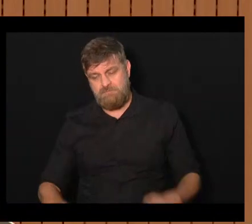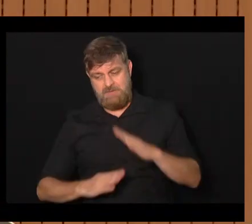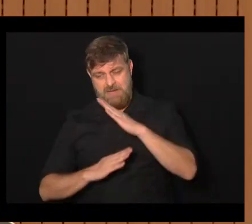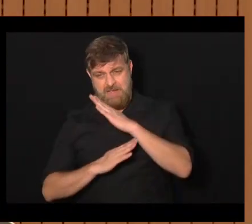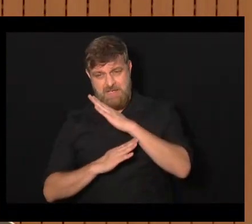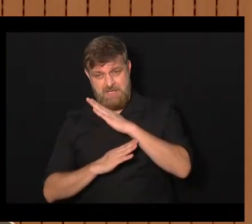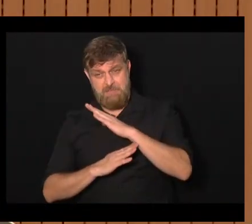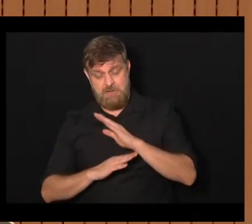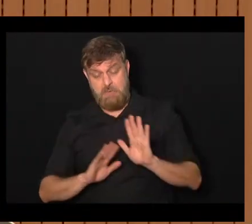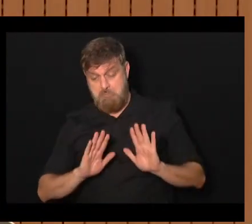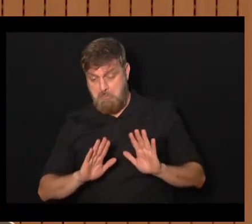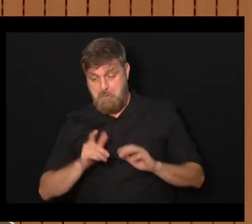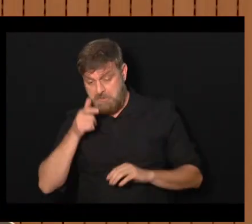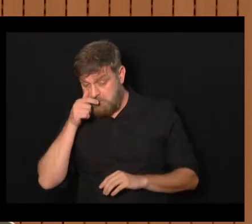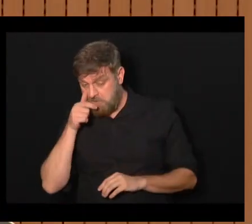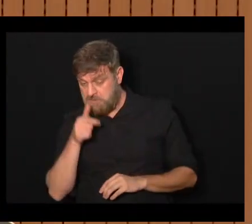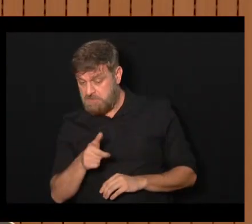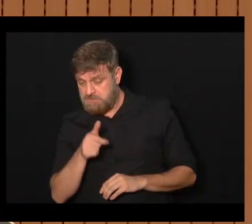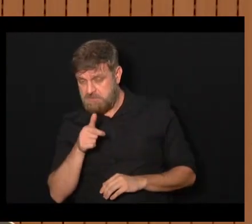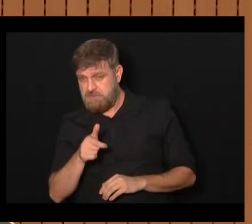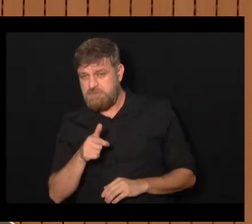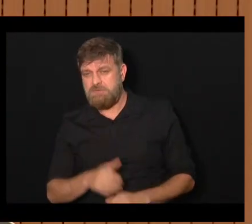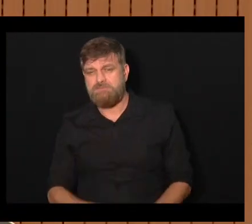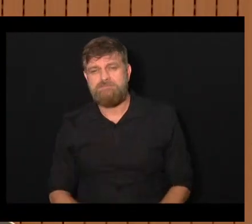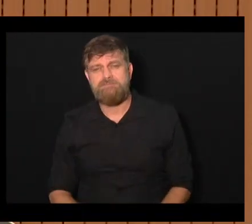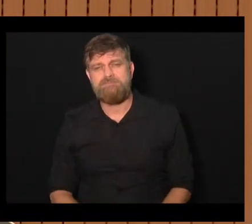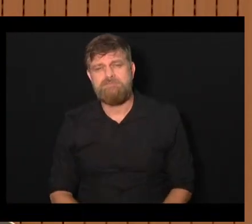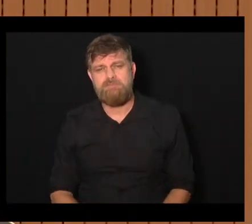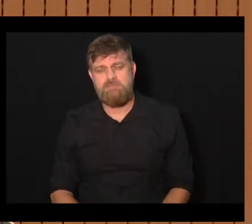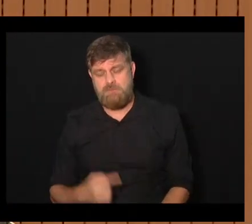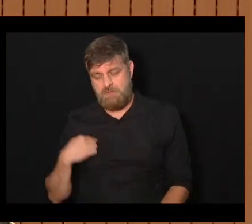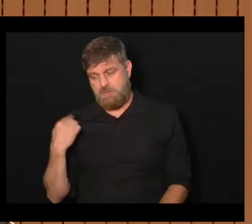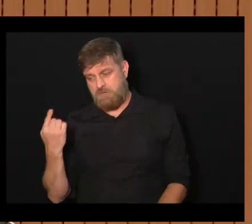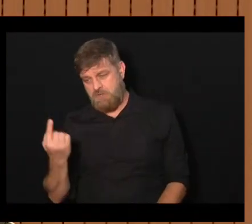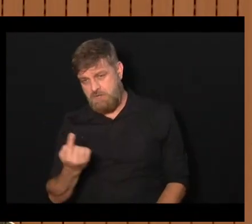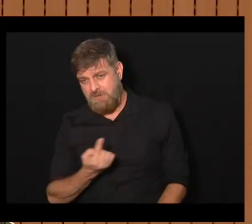coisa interessante, vereador Rodrigo e vereador Campos Filho, que